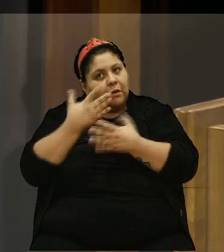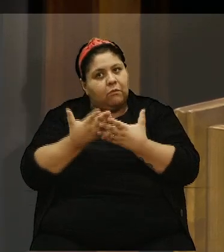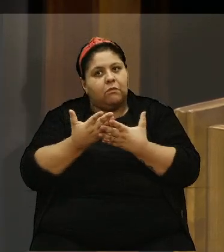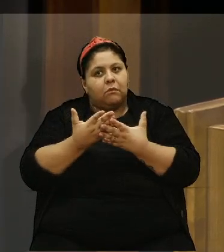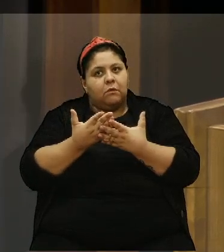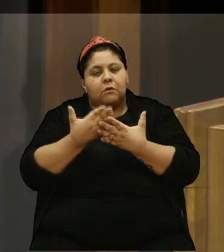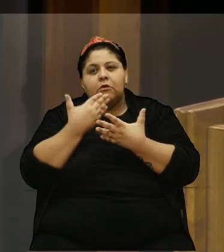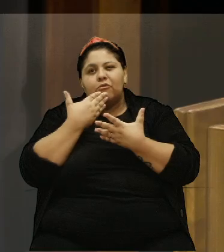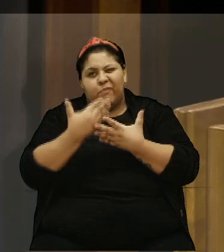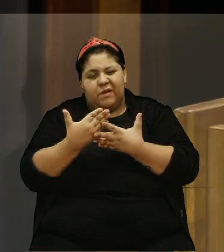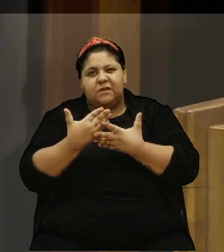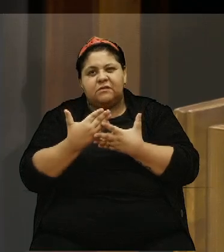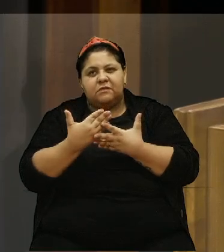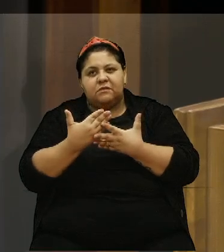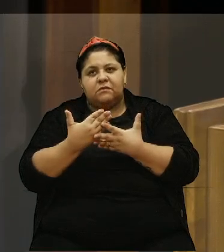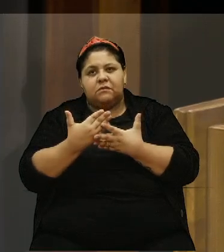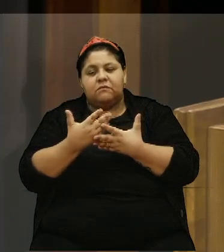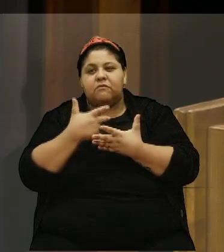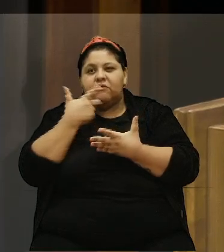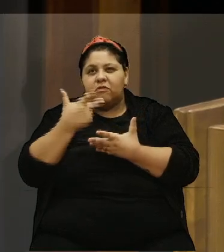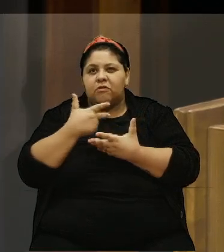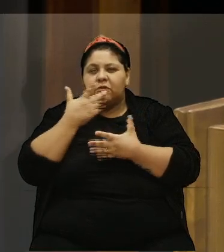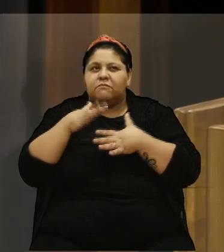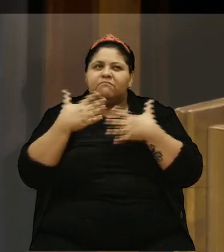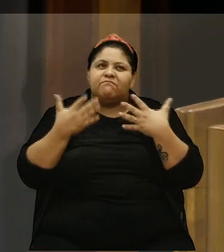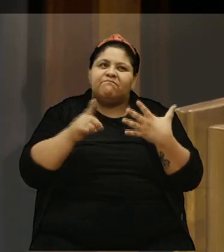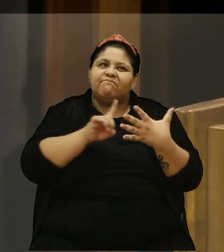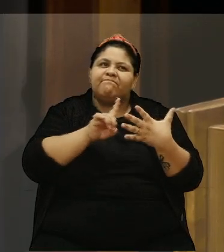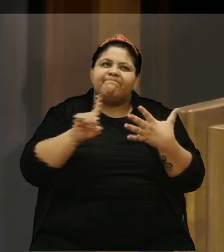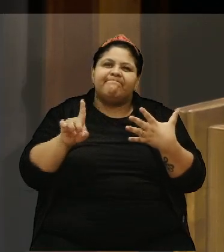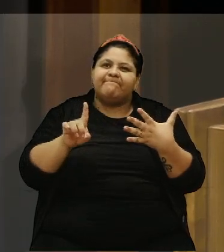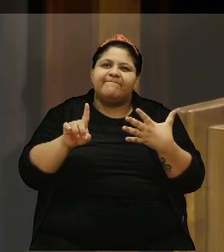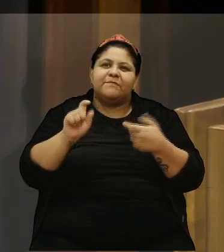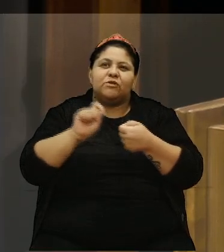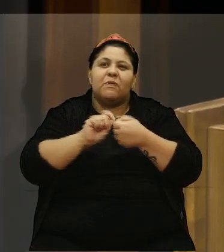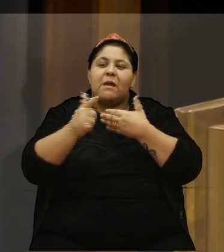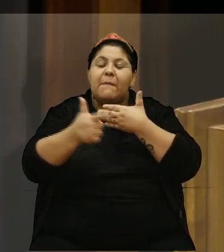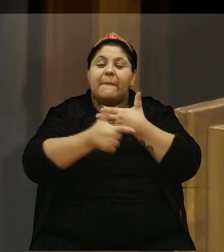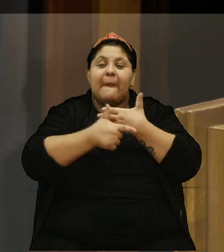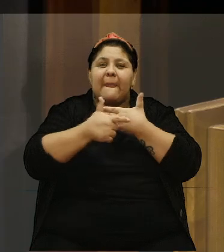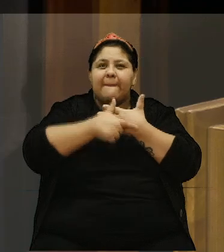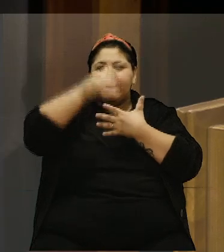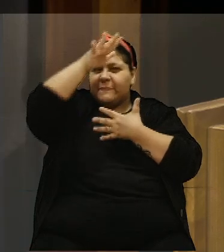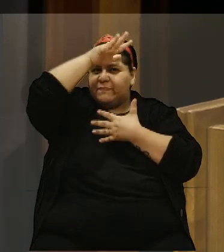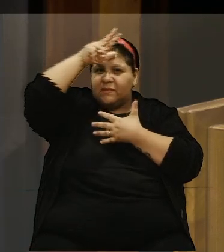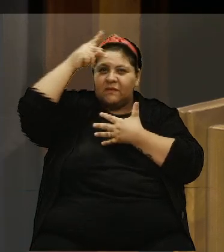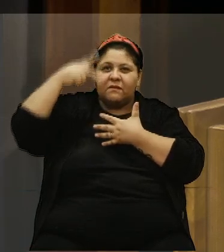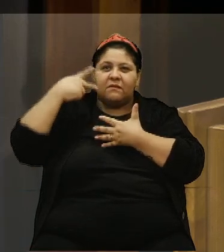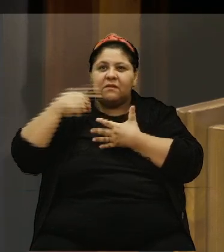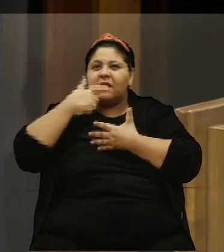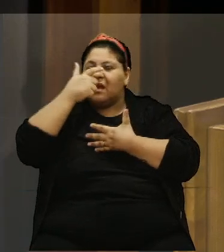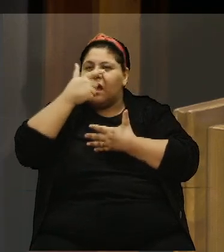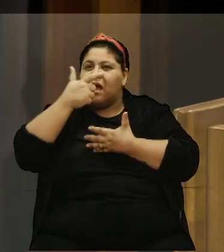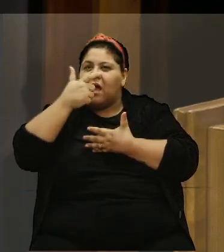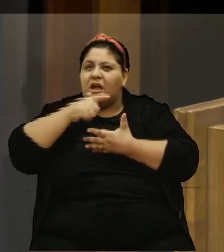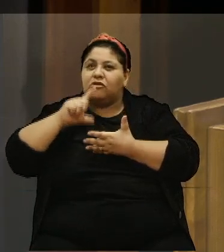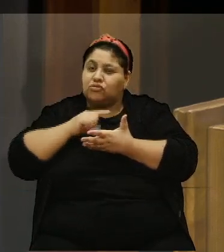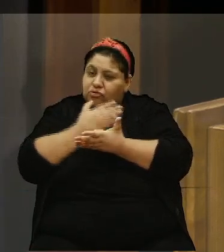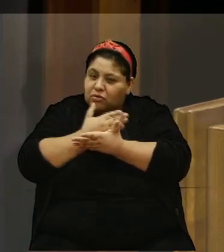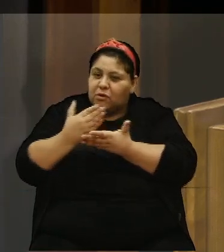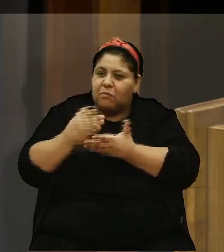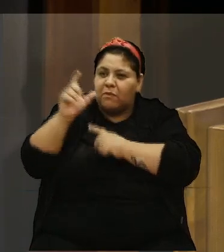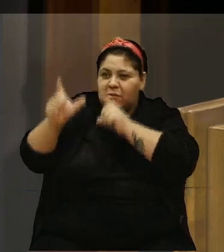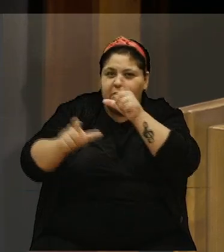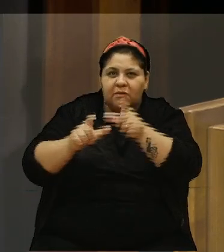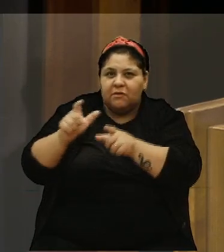eu penso, a gente vai levantar uma questão, poxa, mas não é de competência do município, de um vereador, mas eu acho que tem que começar, até pelos